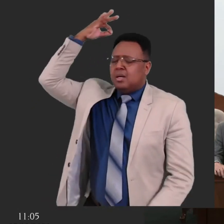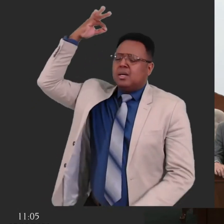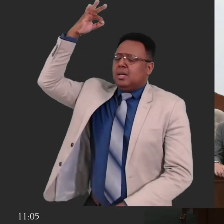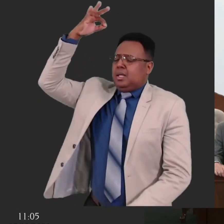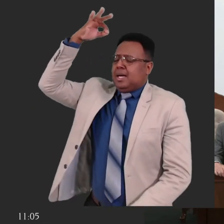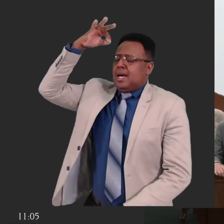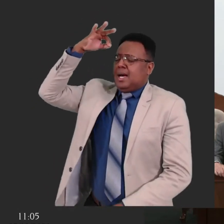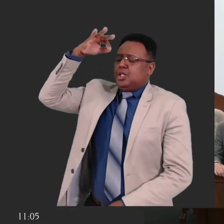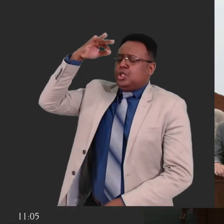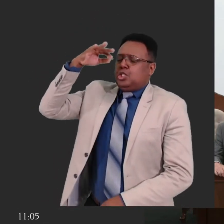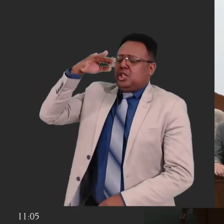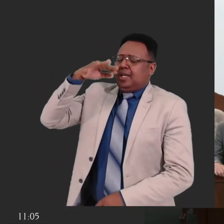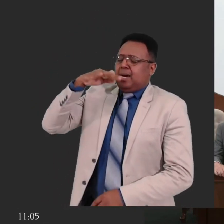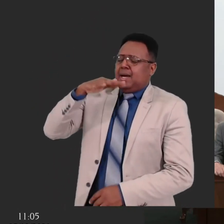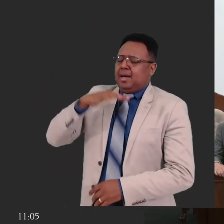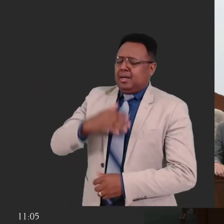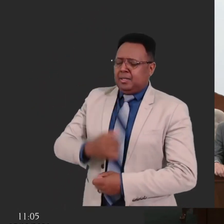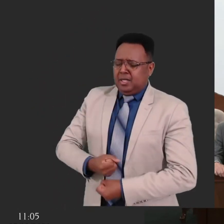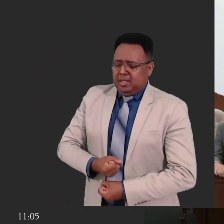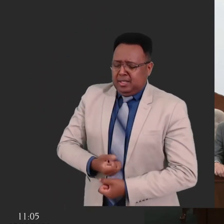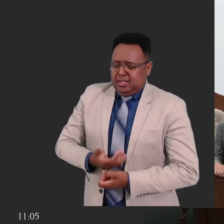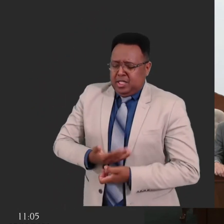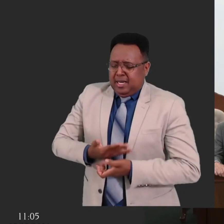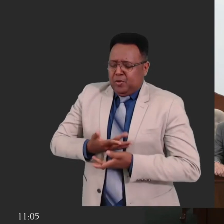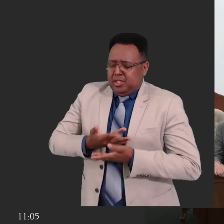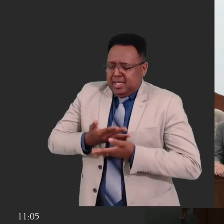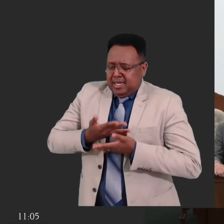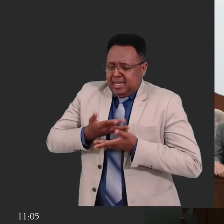nós. E trabalhou em nós nesta manhã.